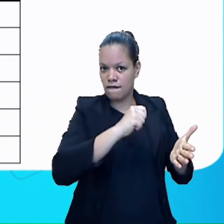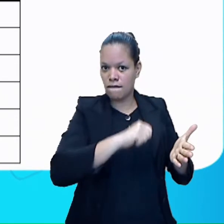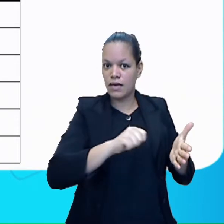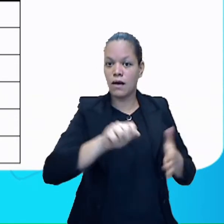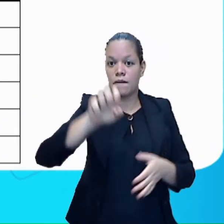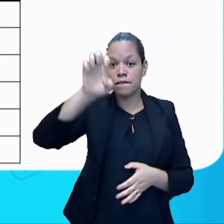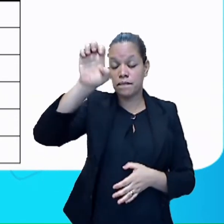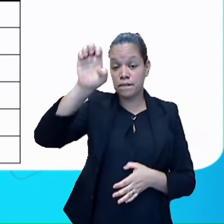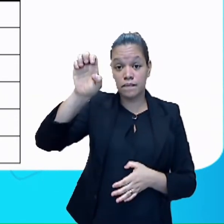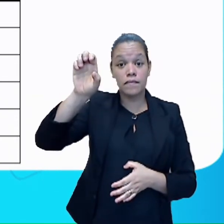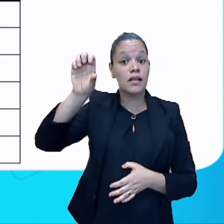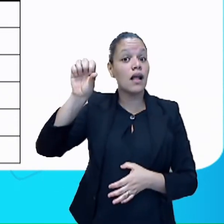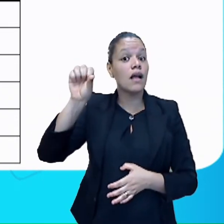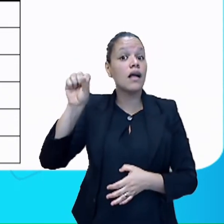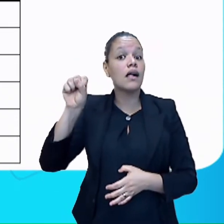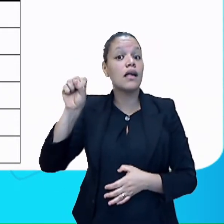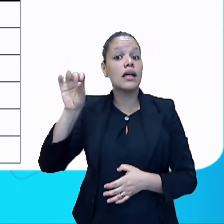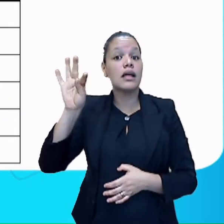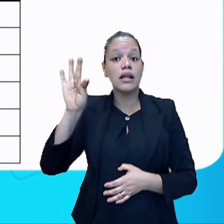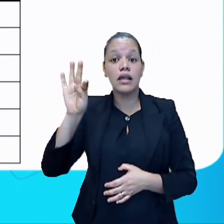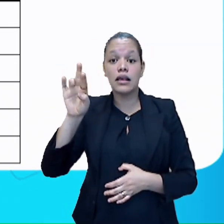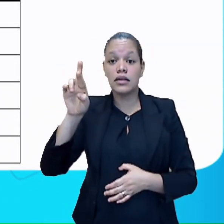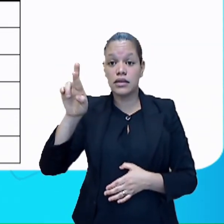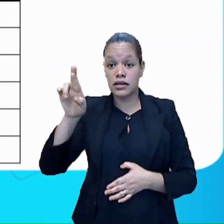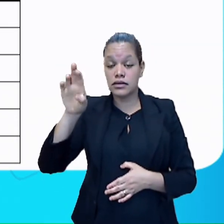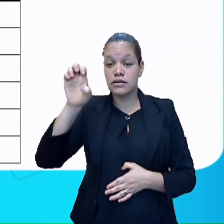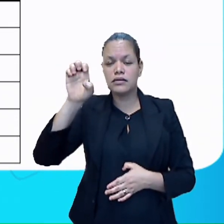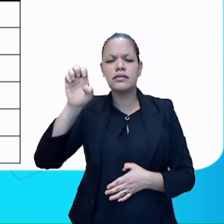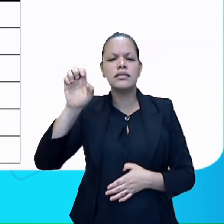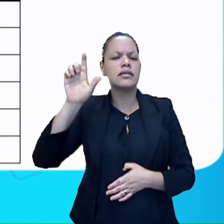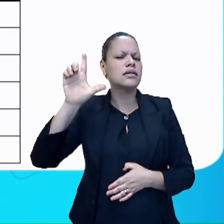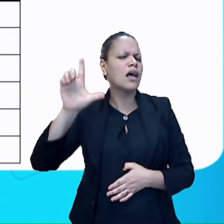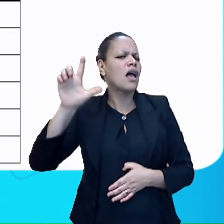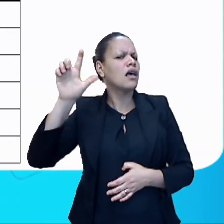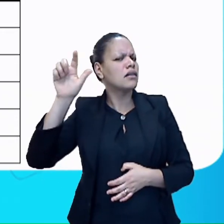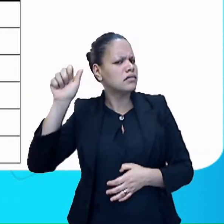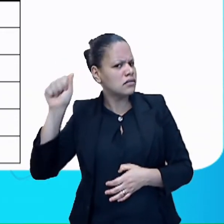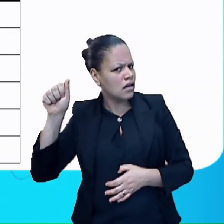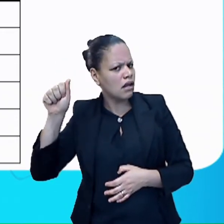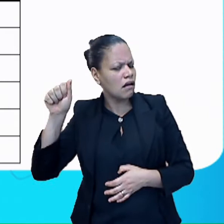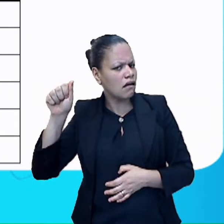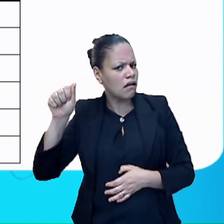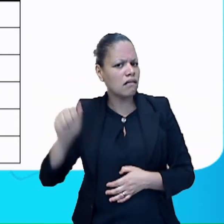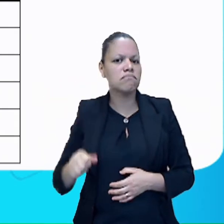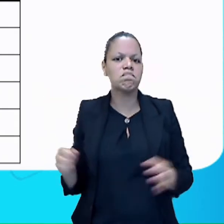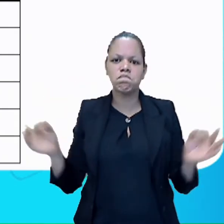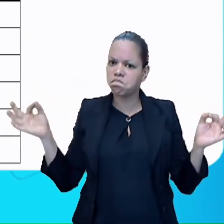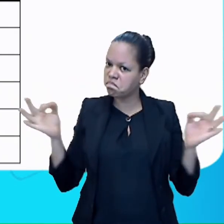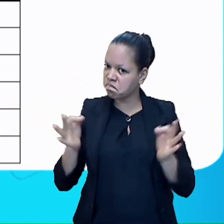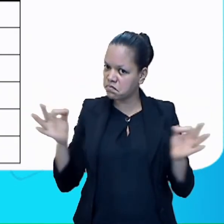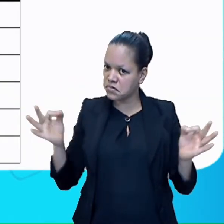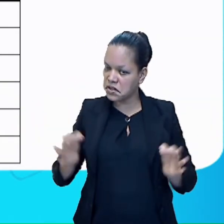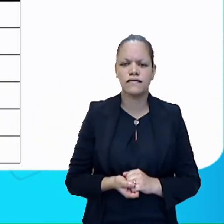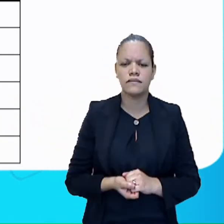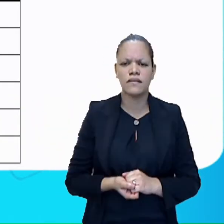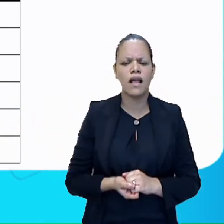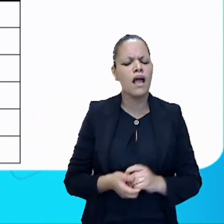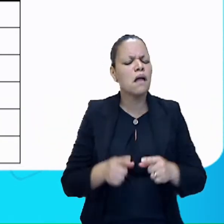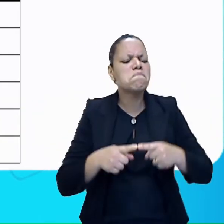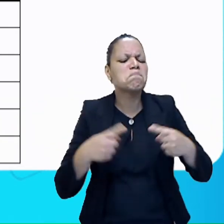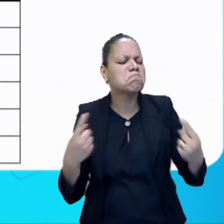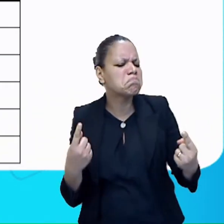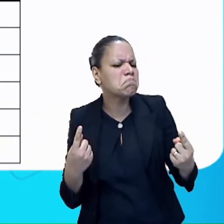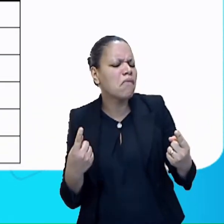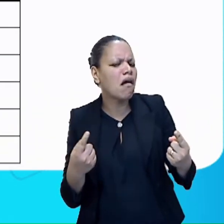Estrela. Estava. Falando, a gente fala, eu estava bem. Mas